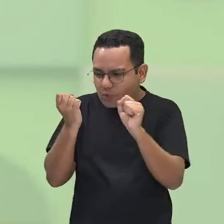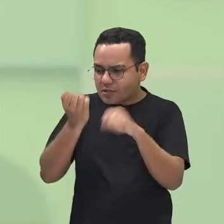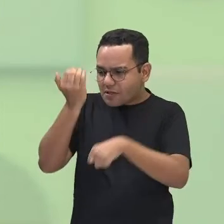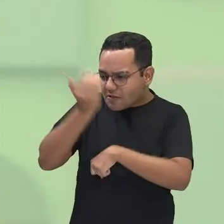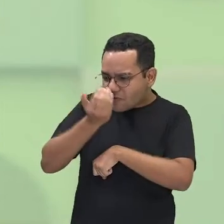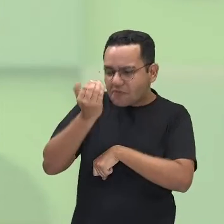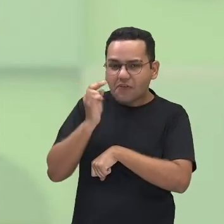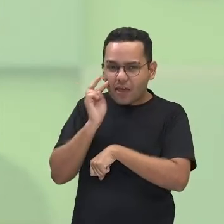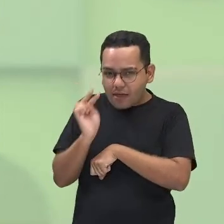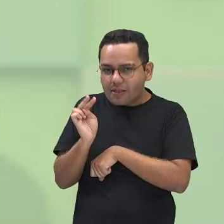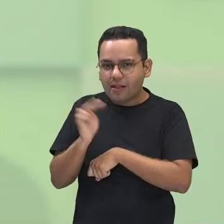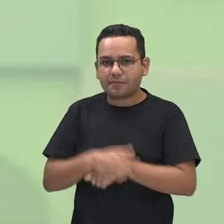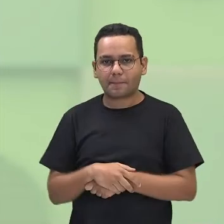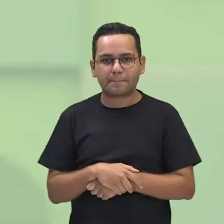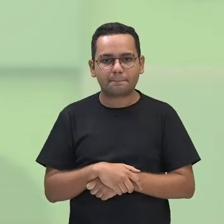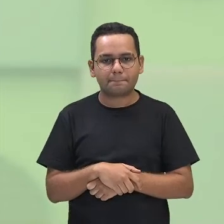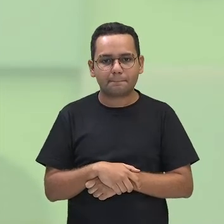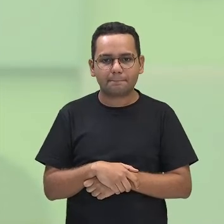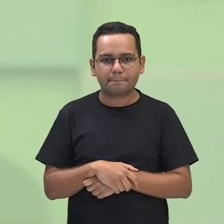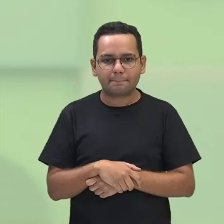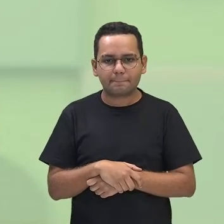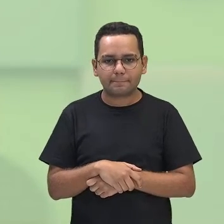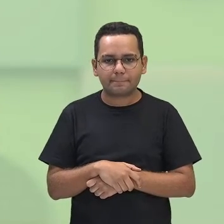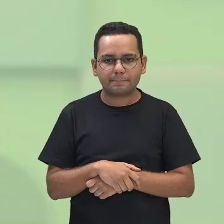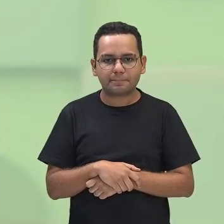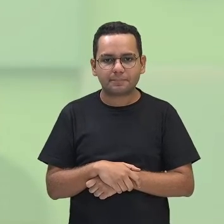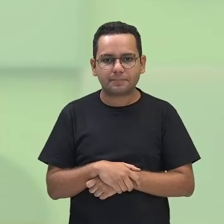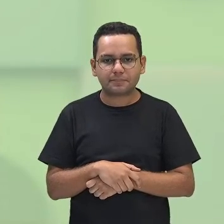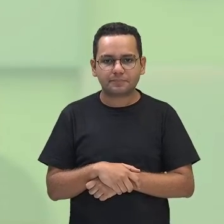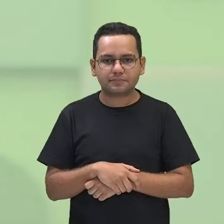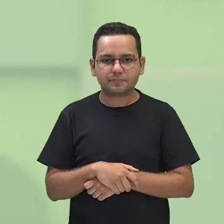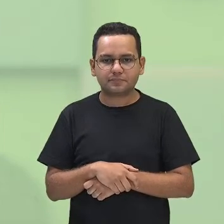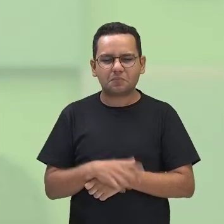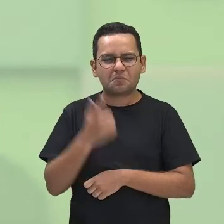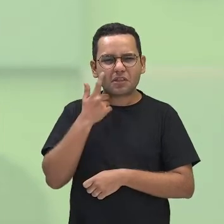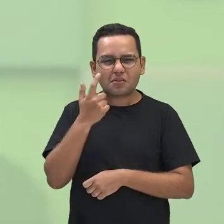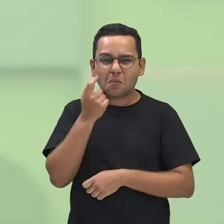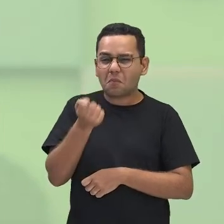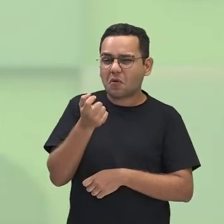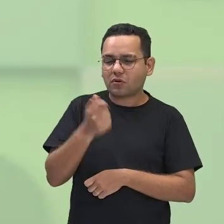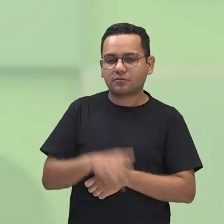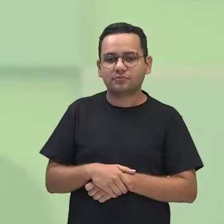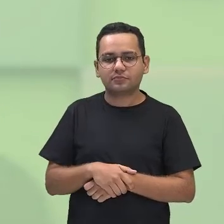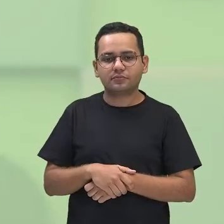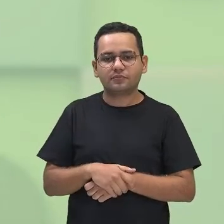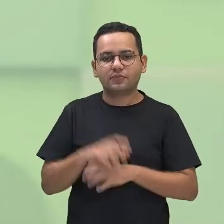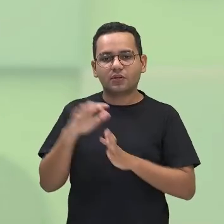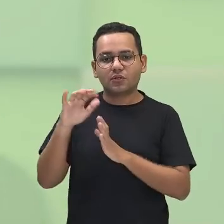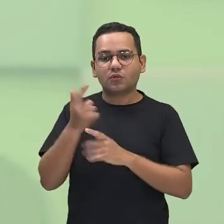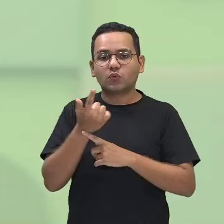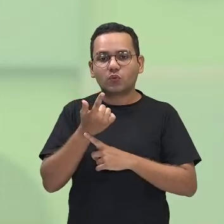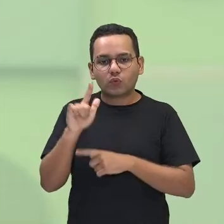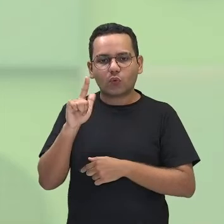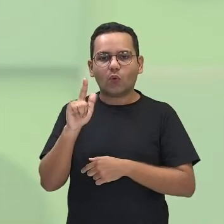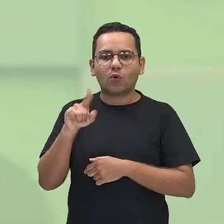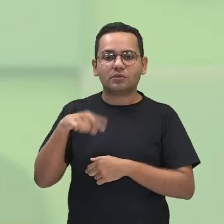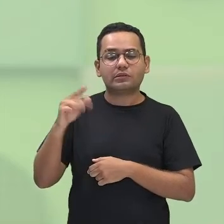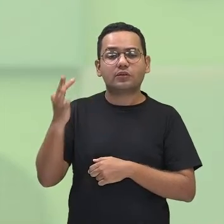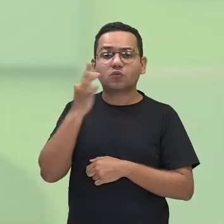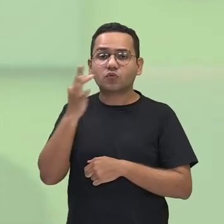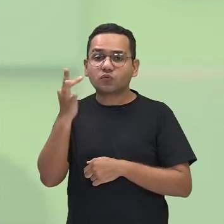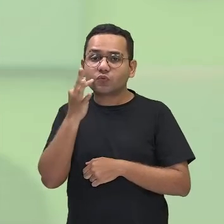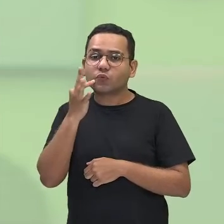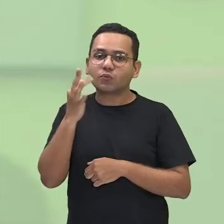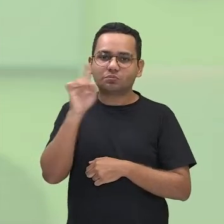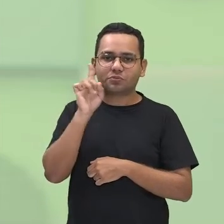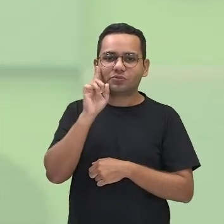expressão, assim, a gente não consegue, não nos chama a atenção, diferentemente dos frutos que nós consumimos aí no nosso dia